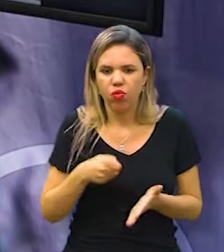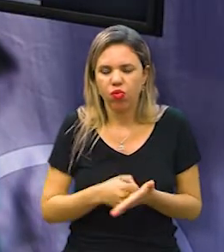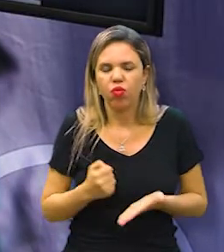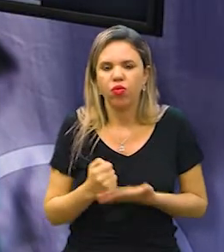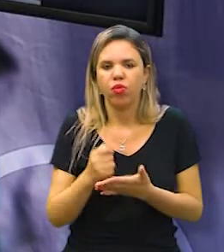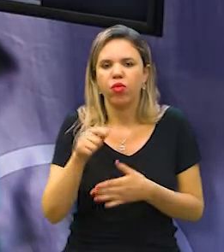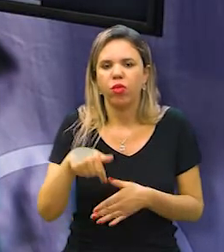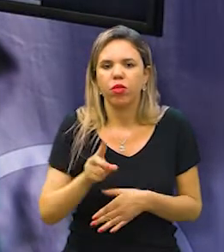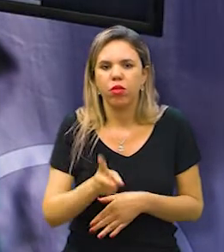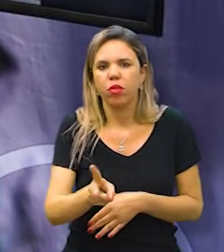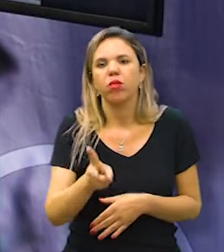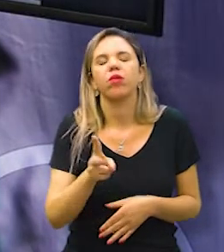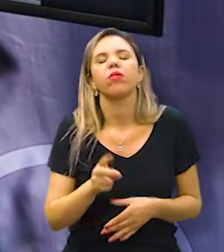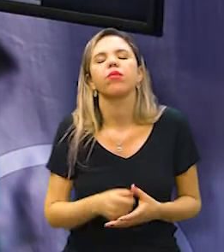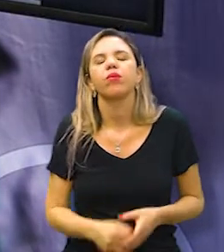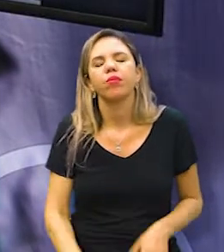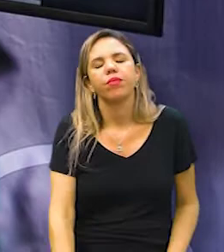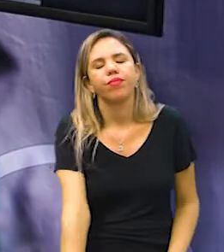para que isso seja mantido.